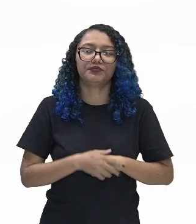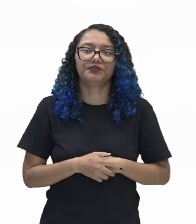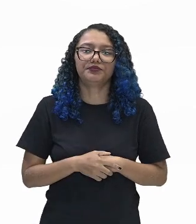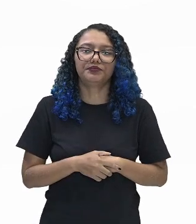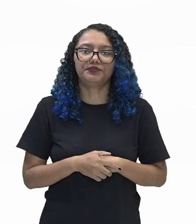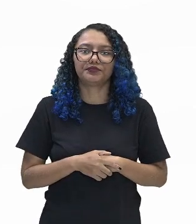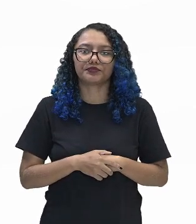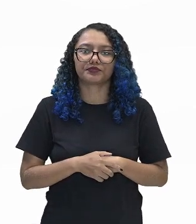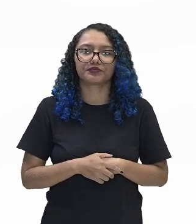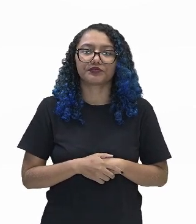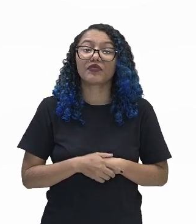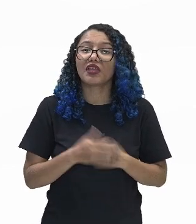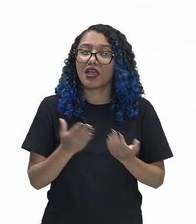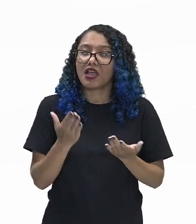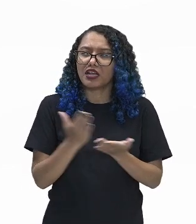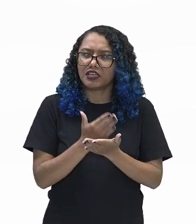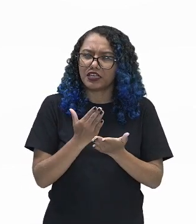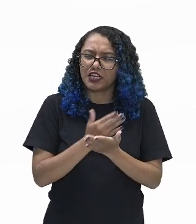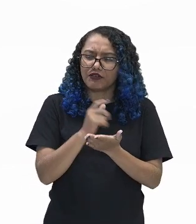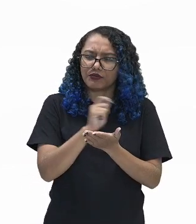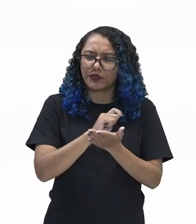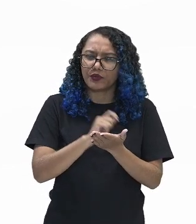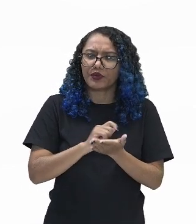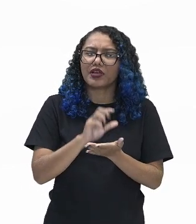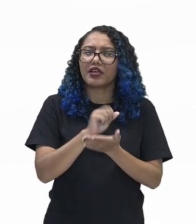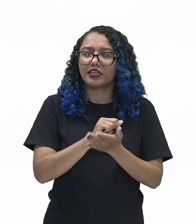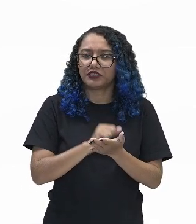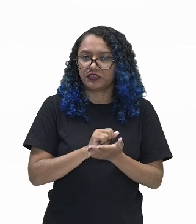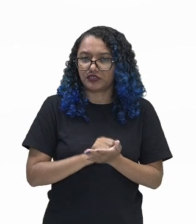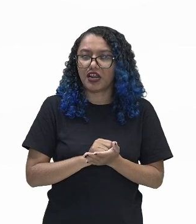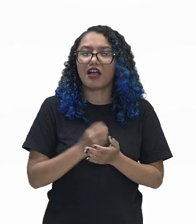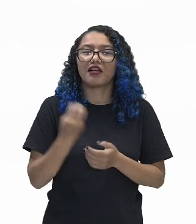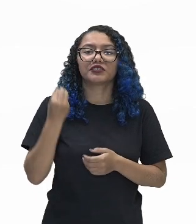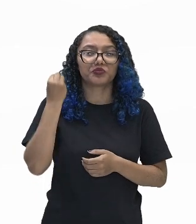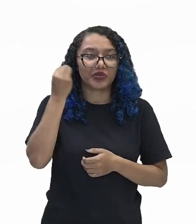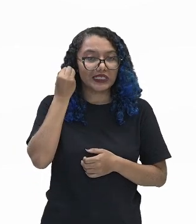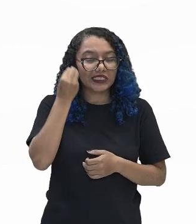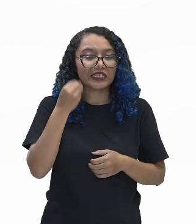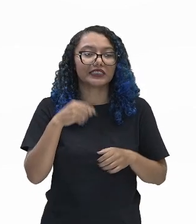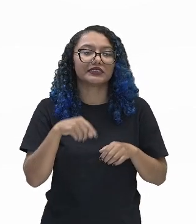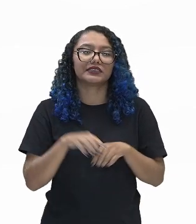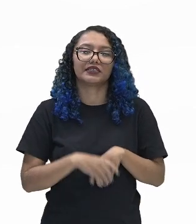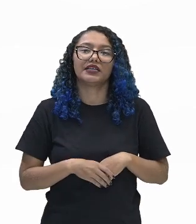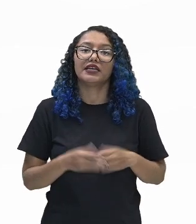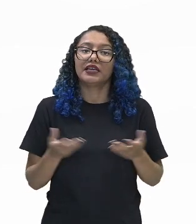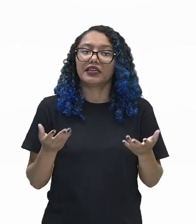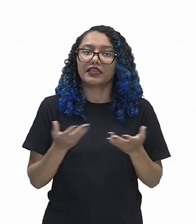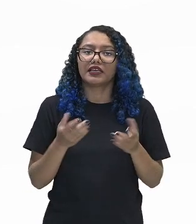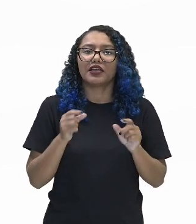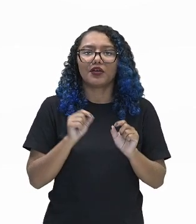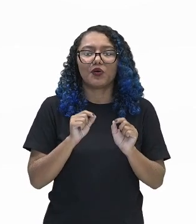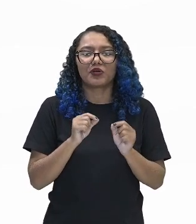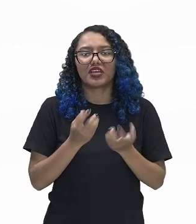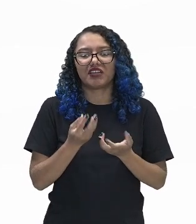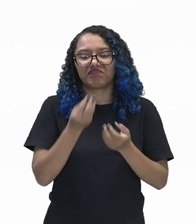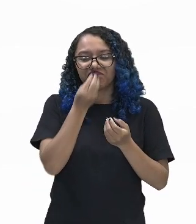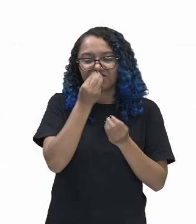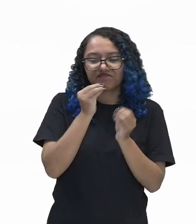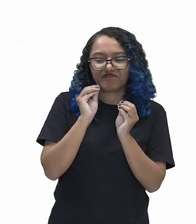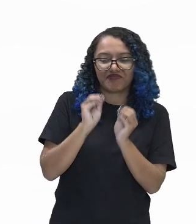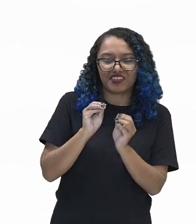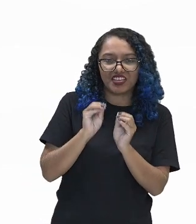de obra para registrar o quê? As vivências que foram e ainda são negligenciadas